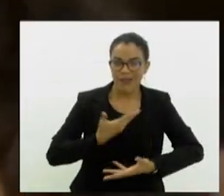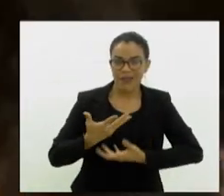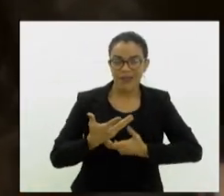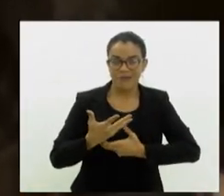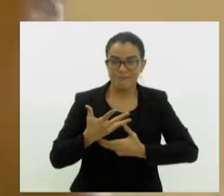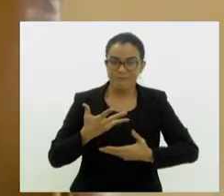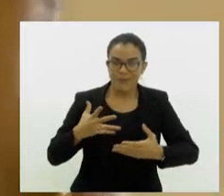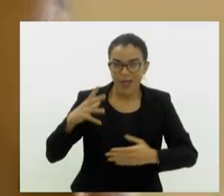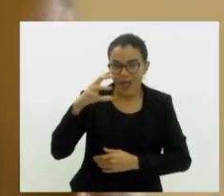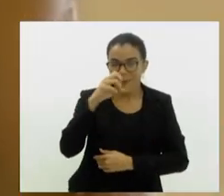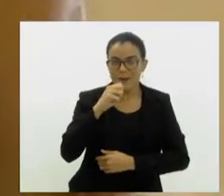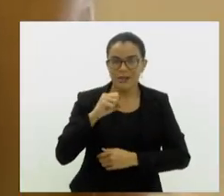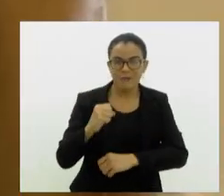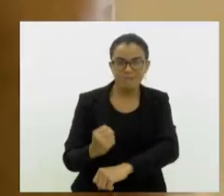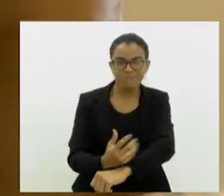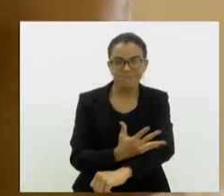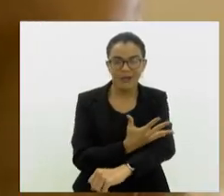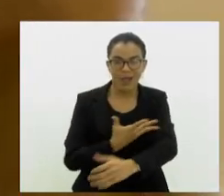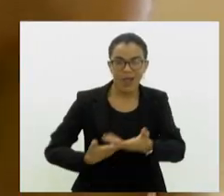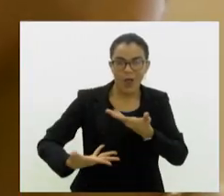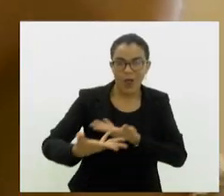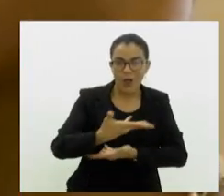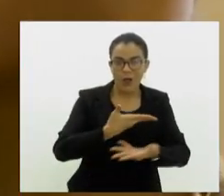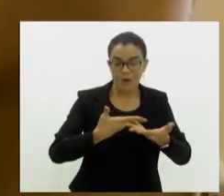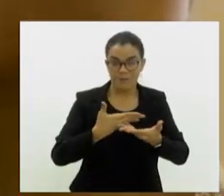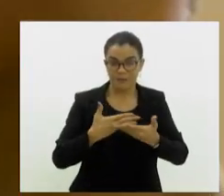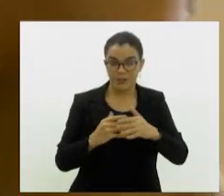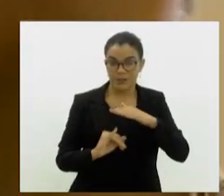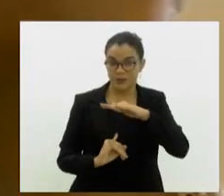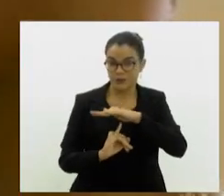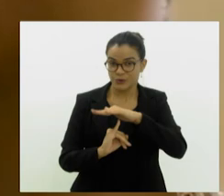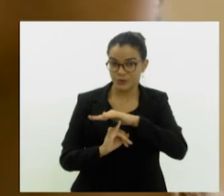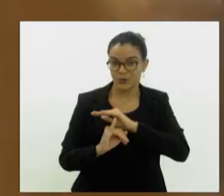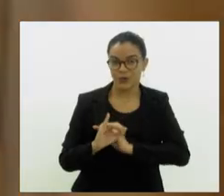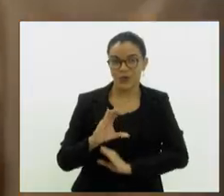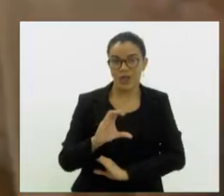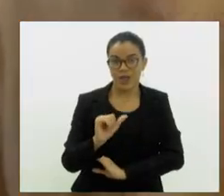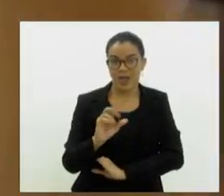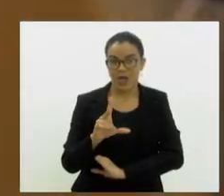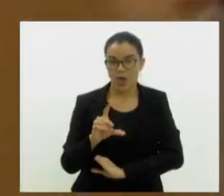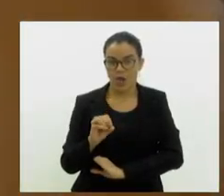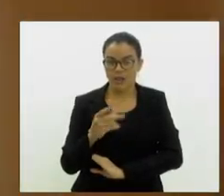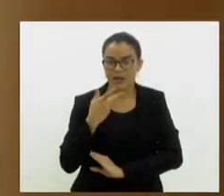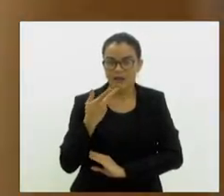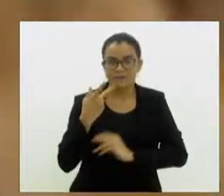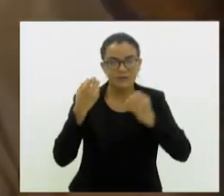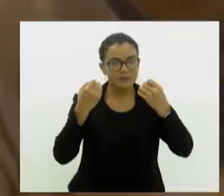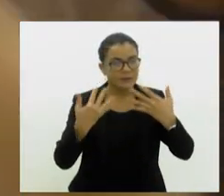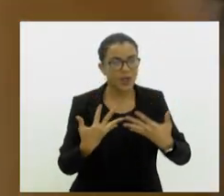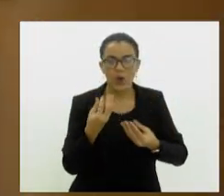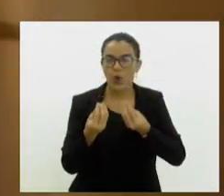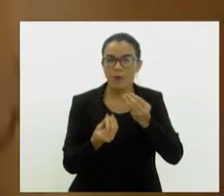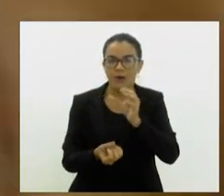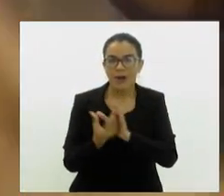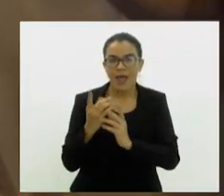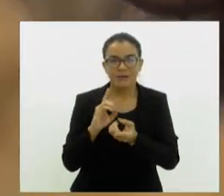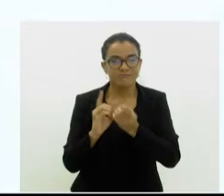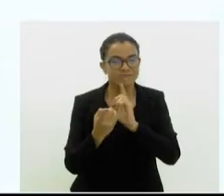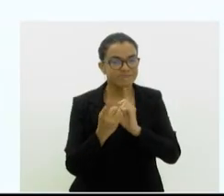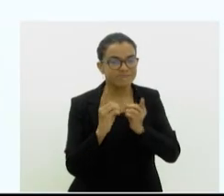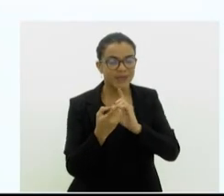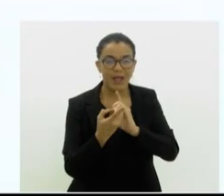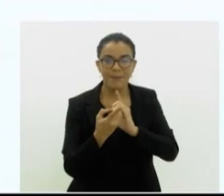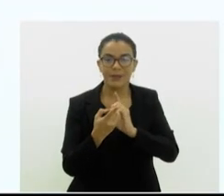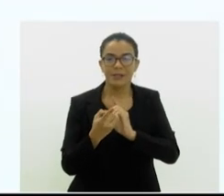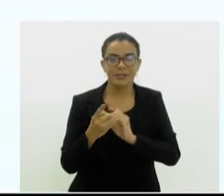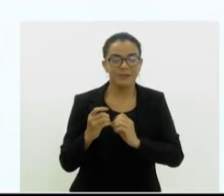aprender a lidar com seus sentimentos. A coordenadora do Instituto, Carolina Figueiredo, fala sobre o desafio em criar dinâmicas de libertação. E a